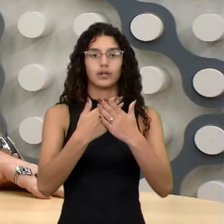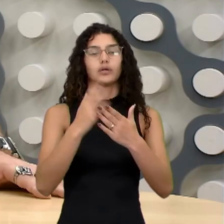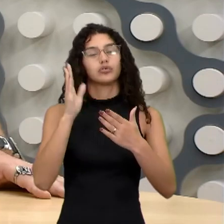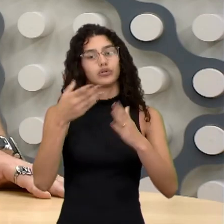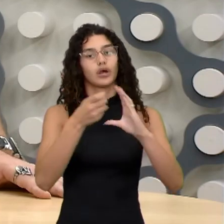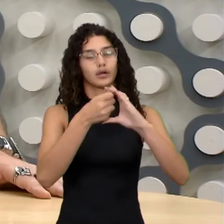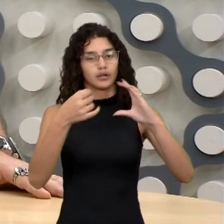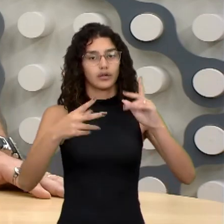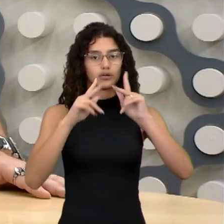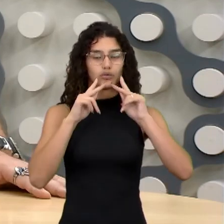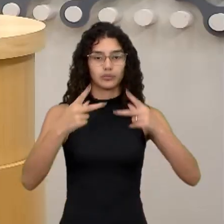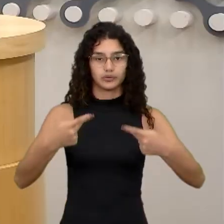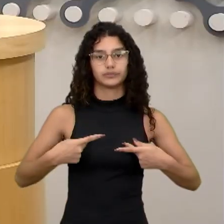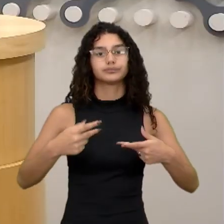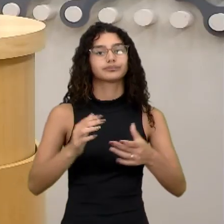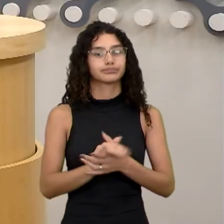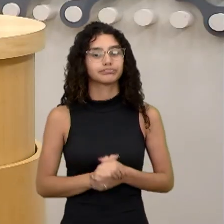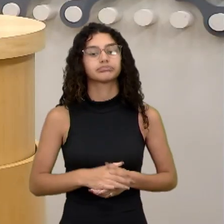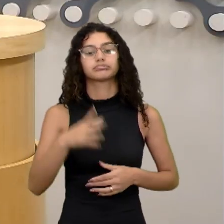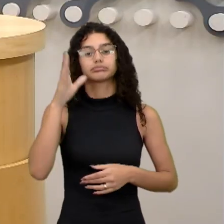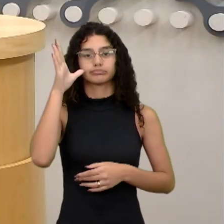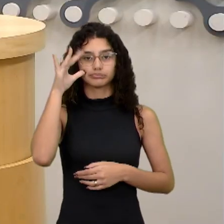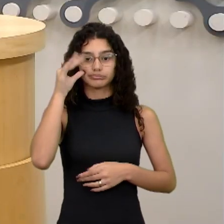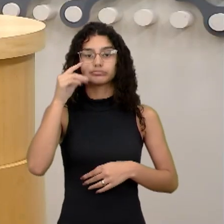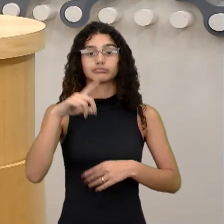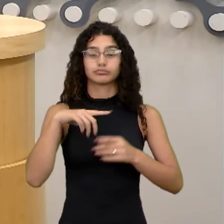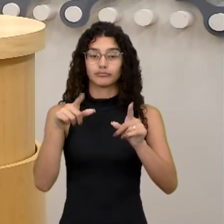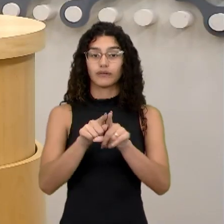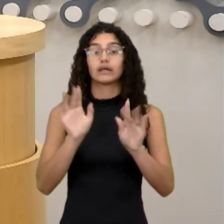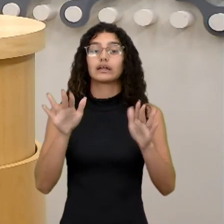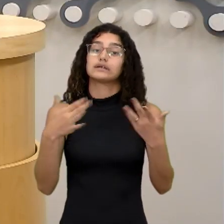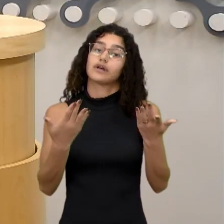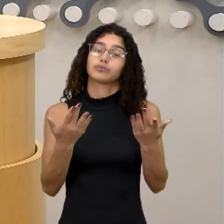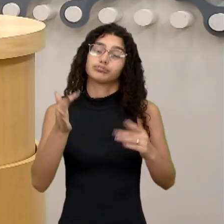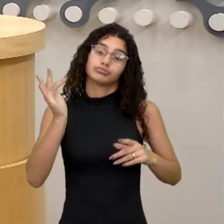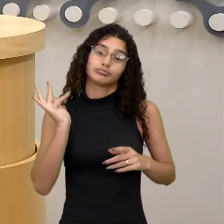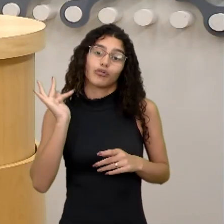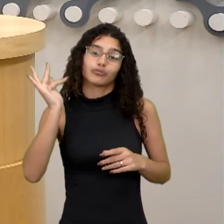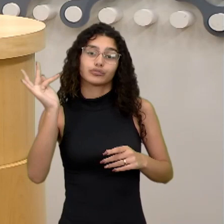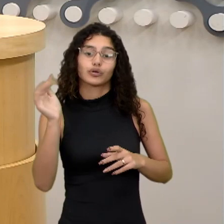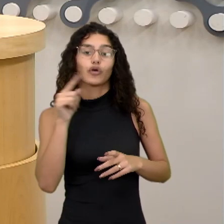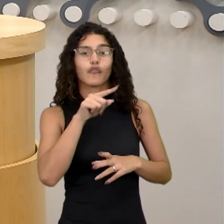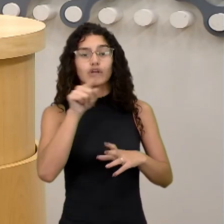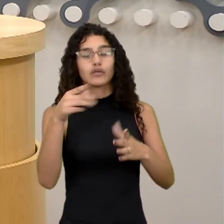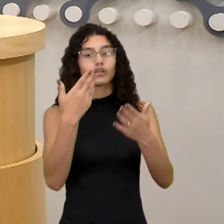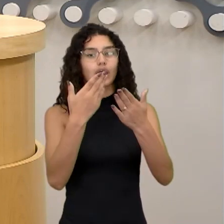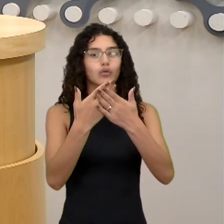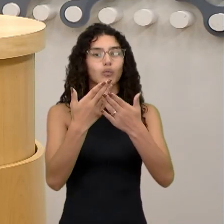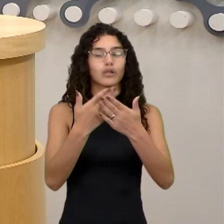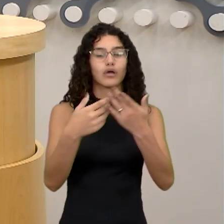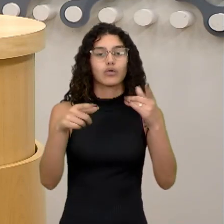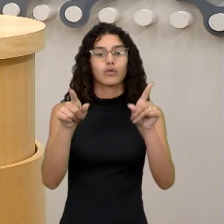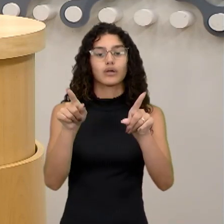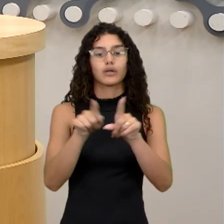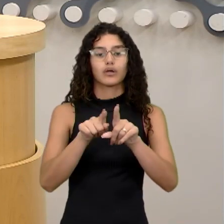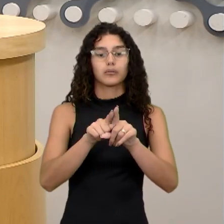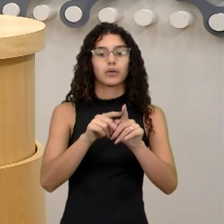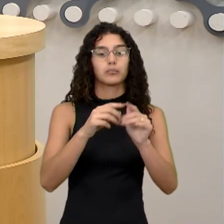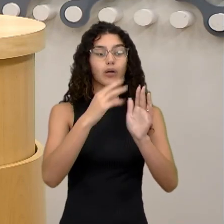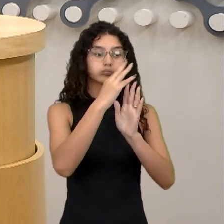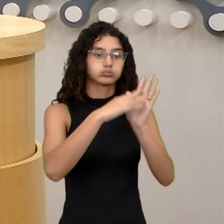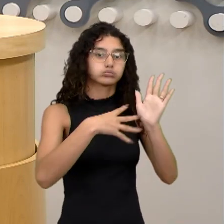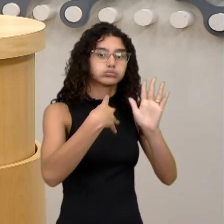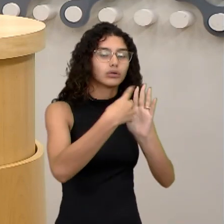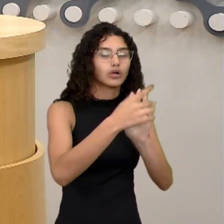humano. Então, o antropoceno, olha que interessante, né? E quem sabe aí no futuro aí, vocês vão estar estudando aí, né, uma escala de